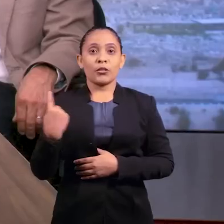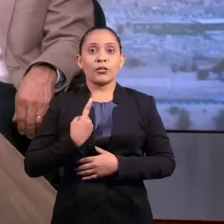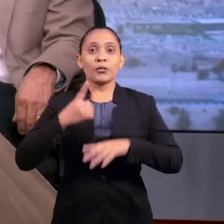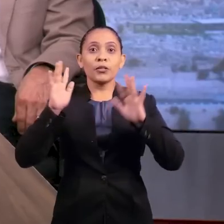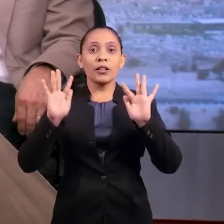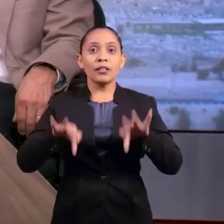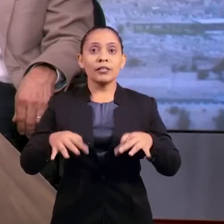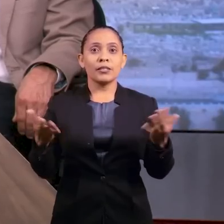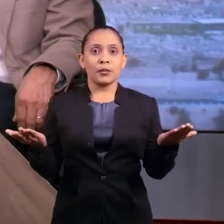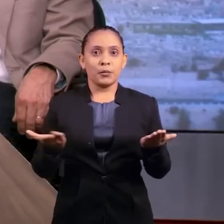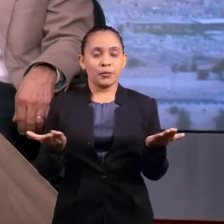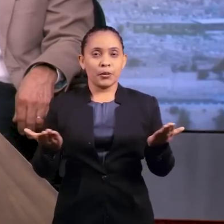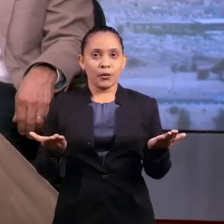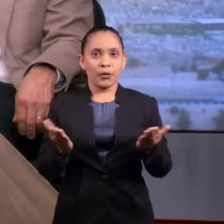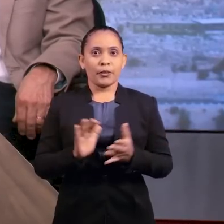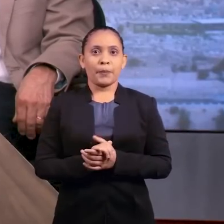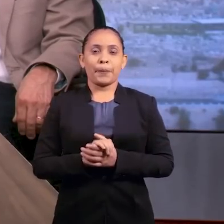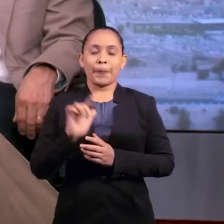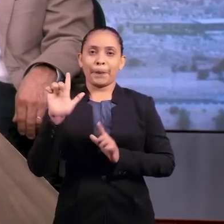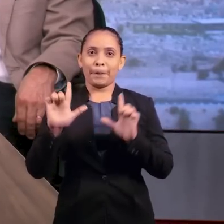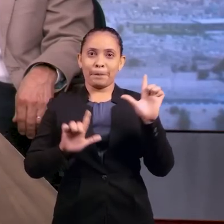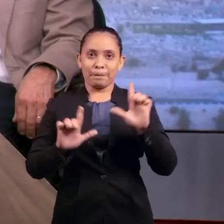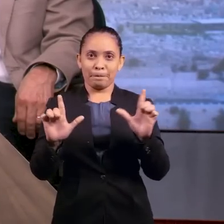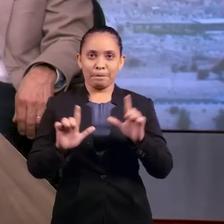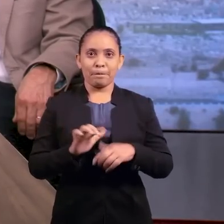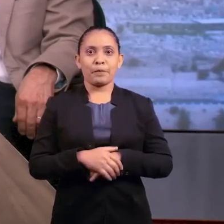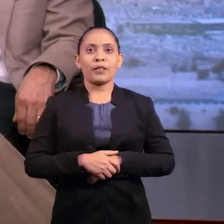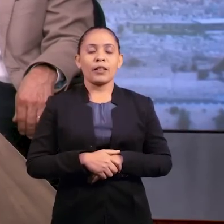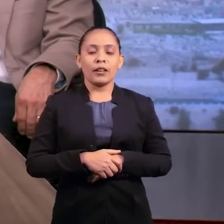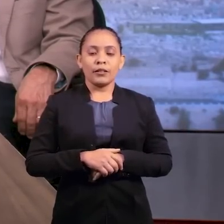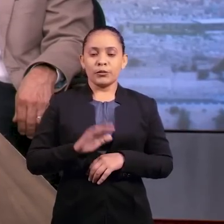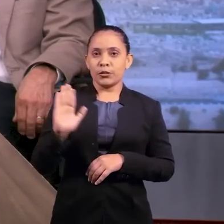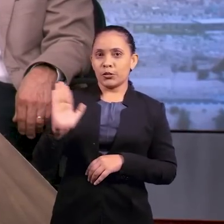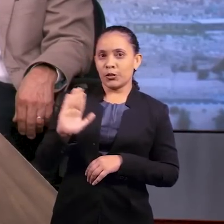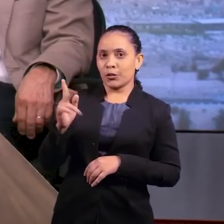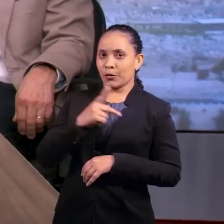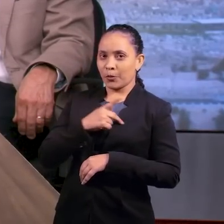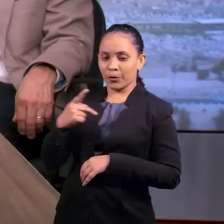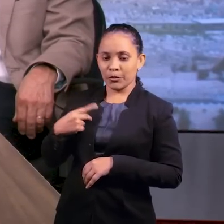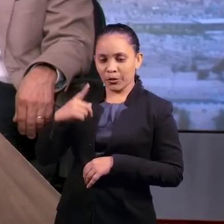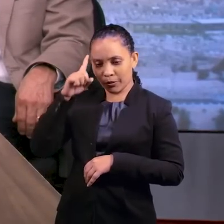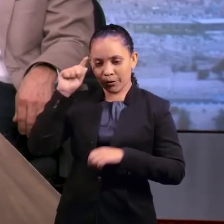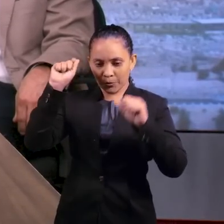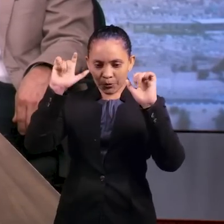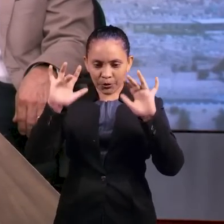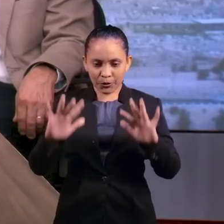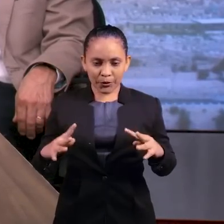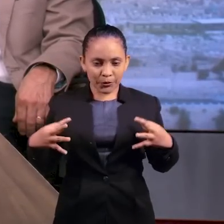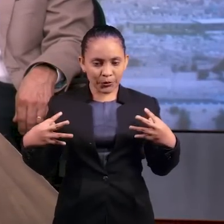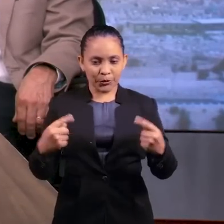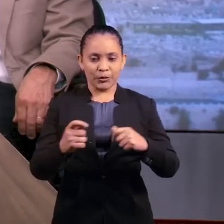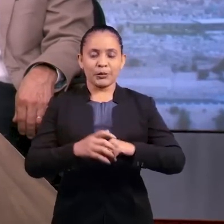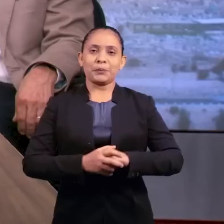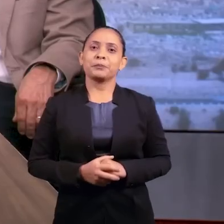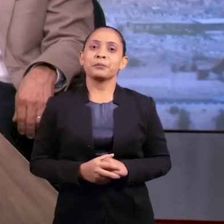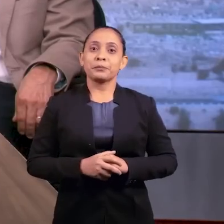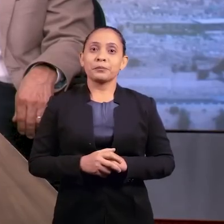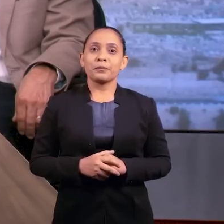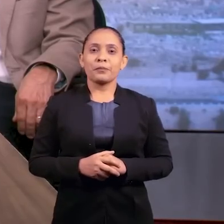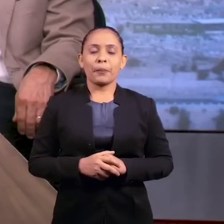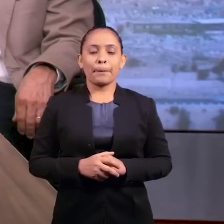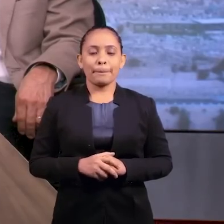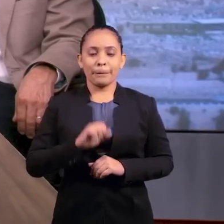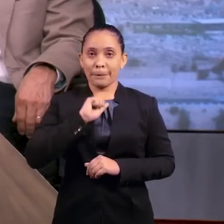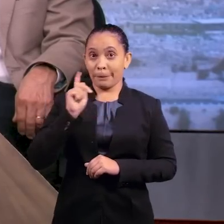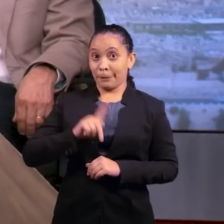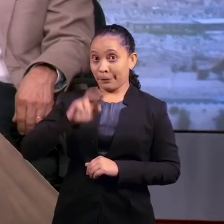Nós encerramos aqui esse episódio, despedindo aqui do pastor Ricardo. Amém. Deus abençoe a todos, meus irmãos. A paz do Senhor. Pastor Paz Kleber. do